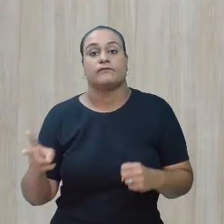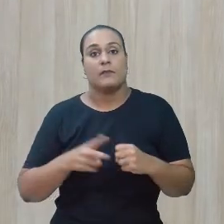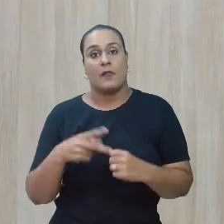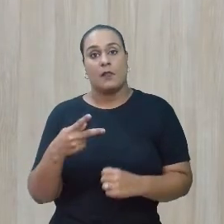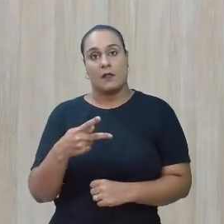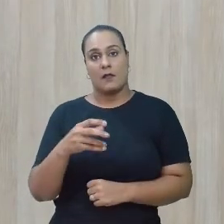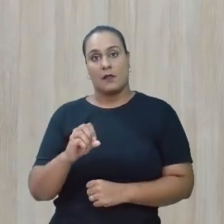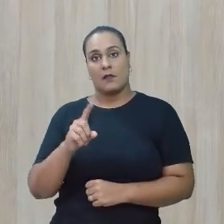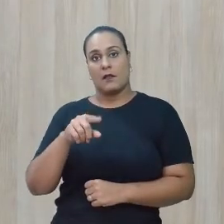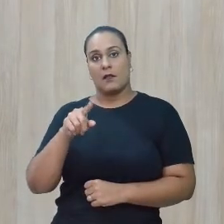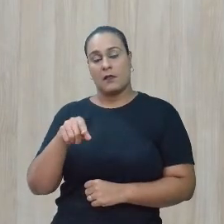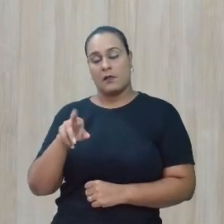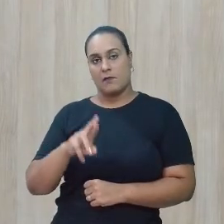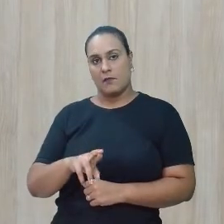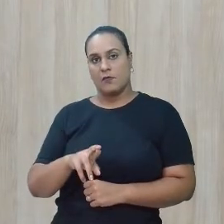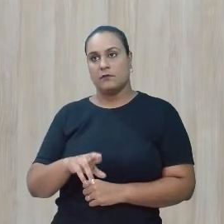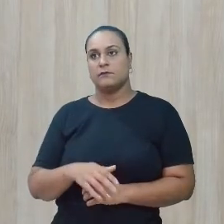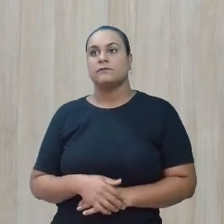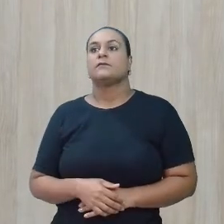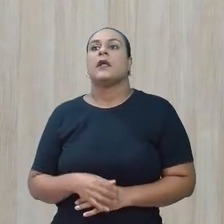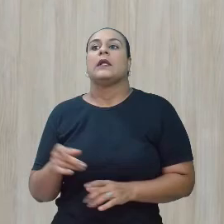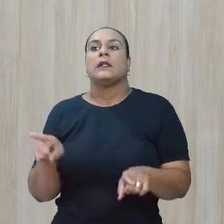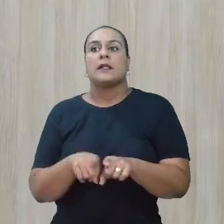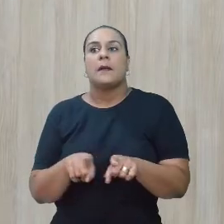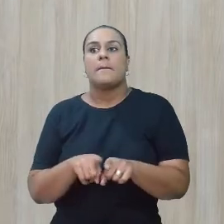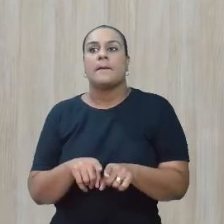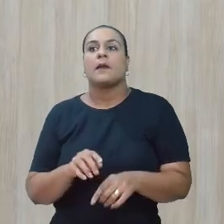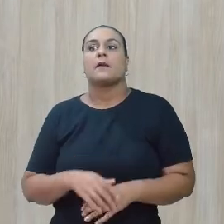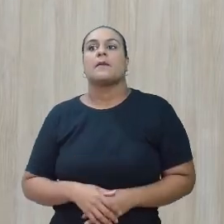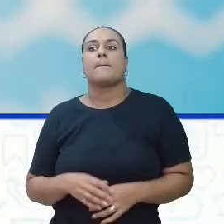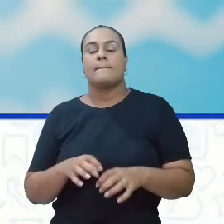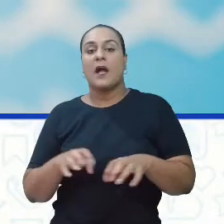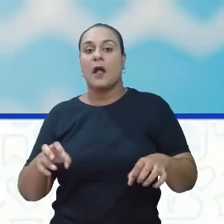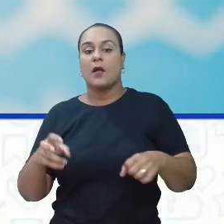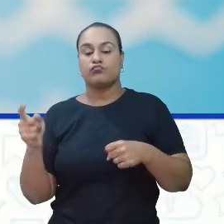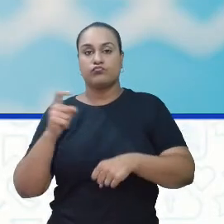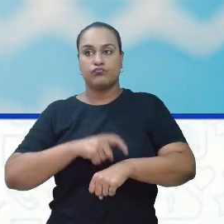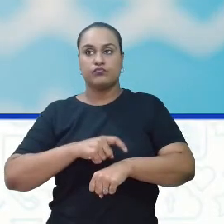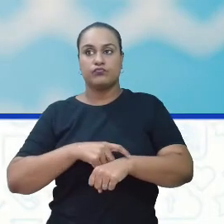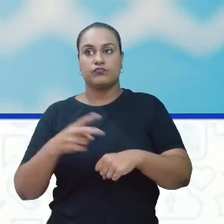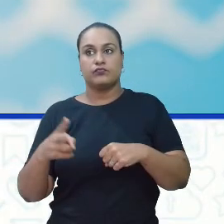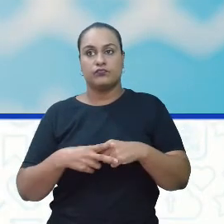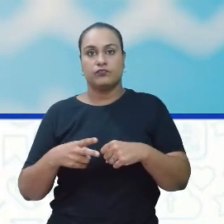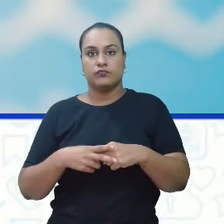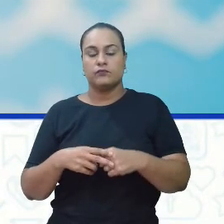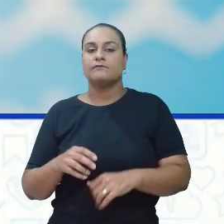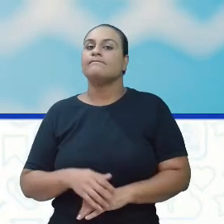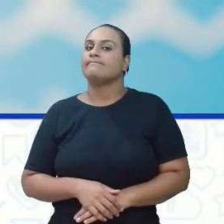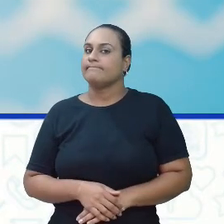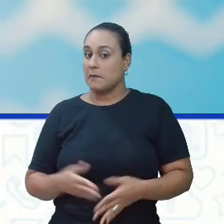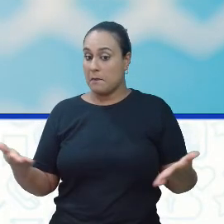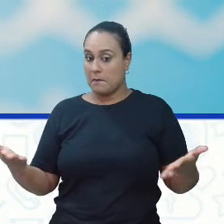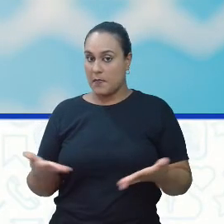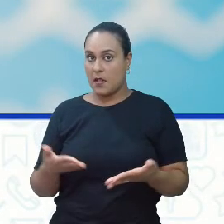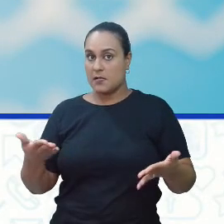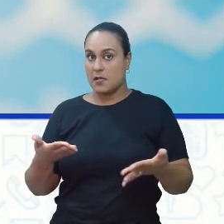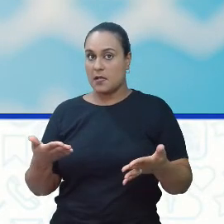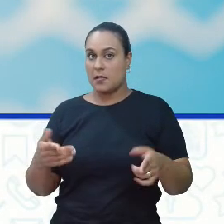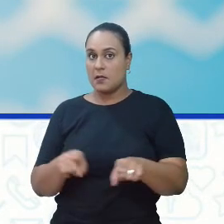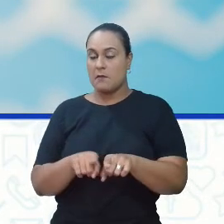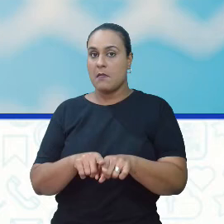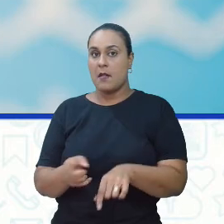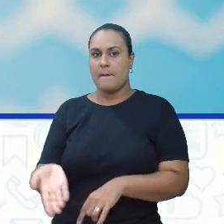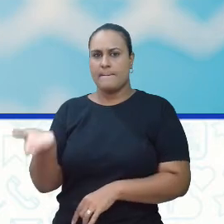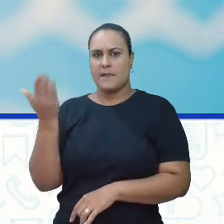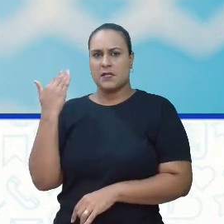Verbo pôr. Para separar também o verbo pôr nos tempos verbais, olha aí, presente e passado. Porque se eu tirar